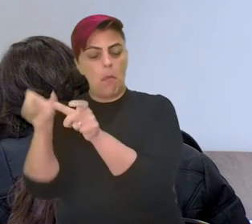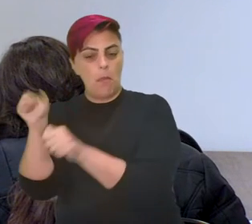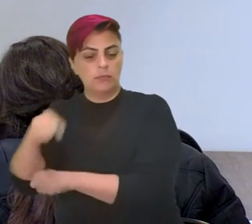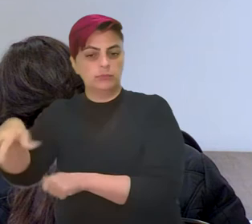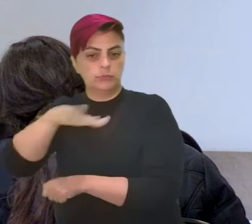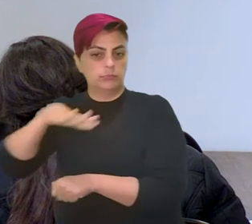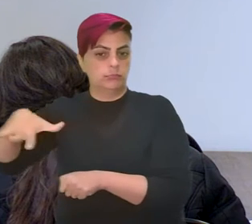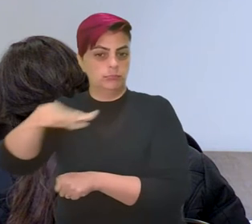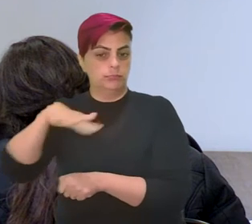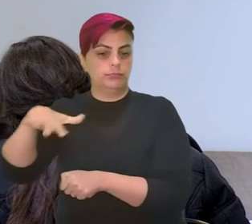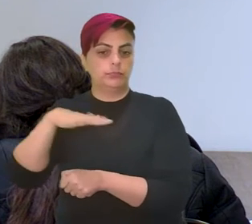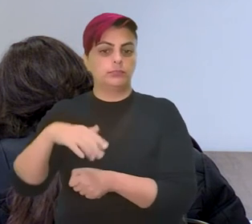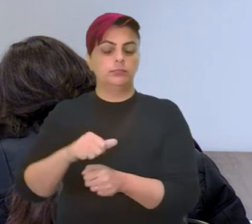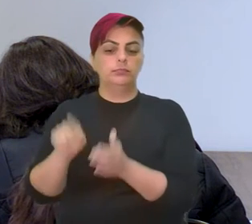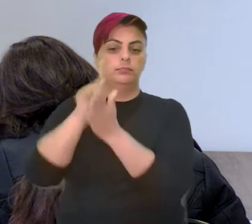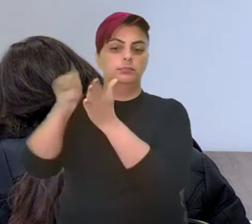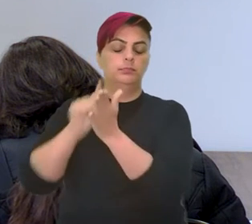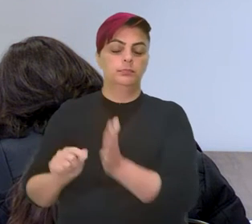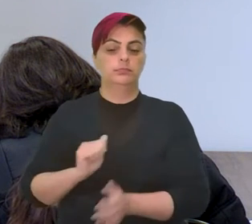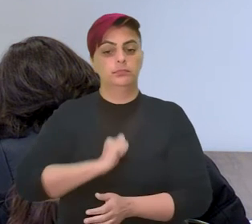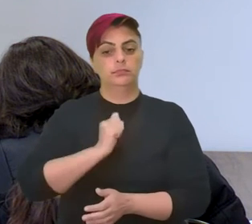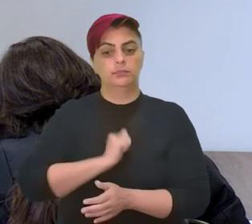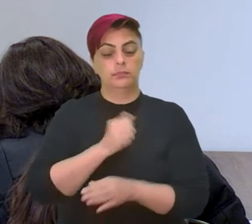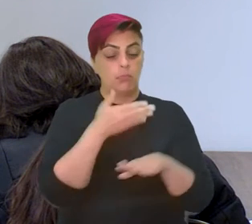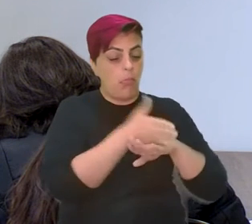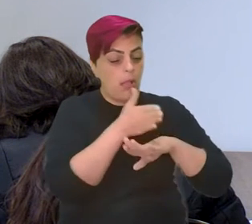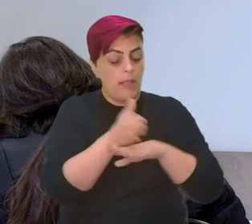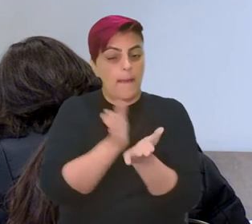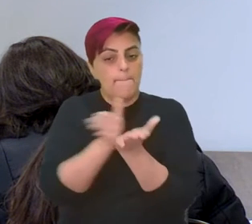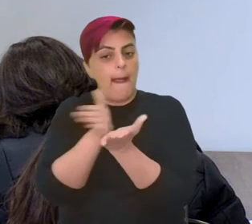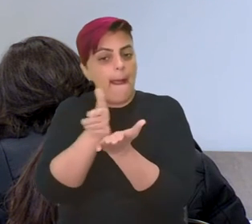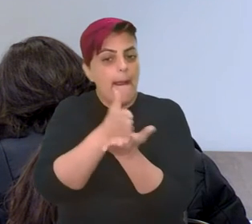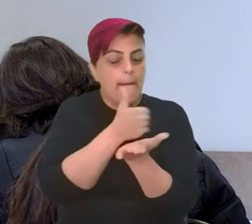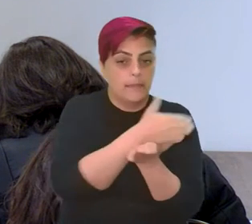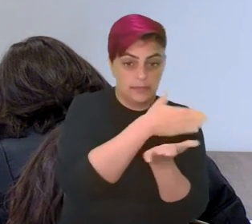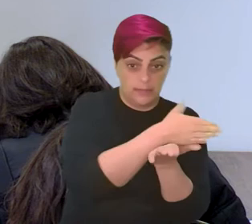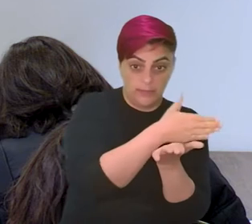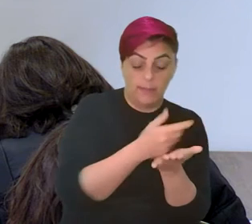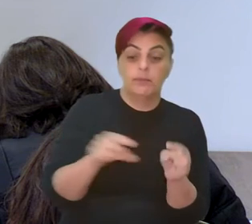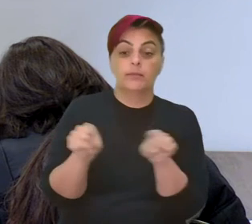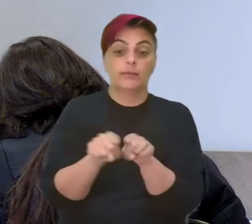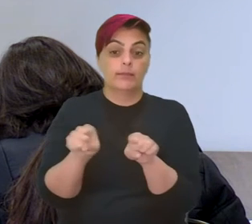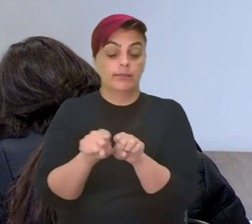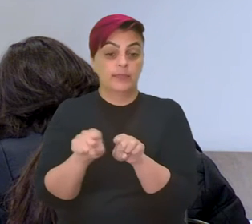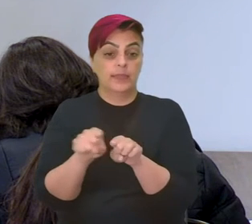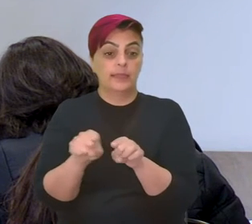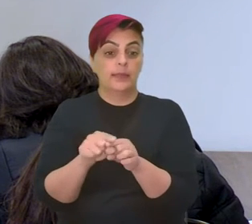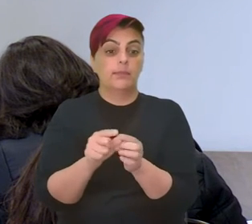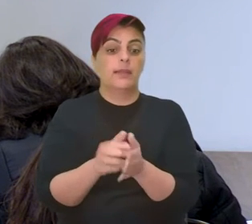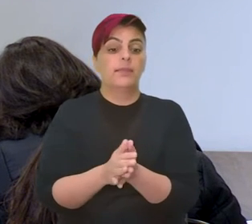campos mais variados, extraindo com seu treino de escuta, observação participante e sensibilidade